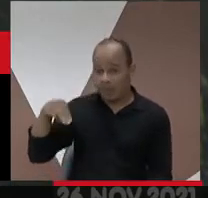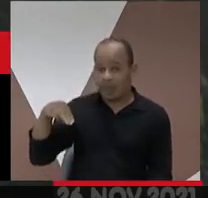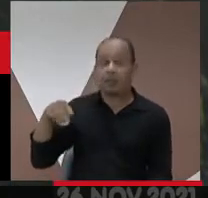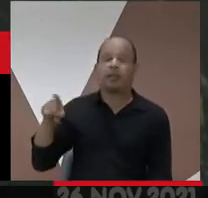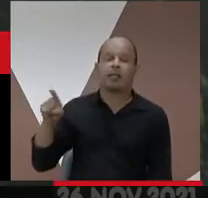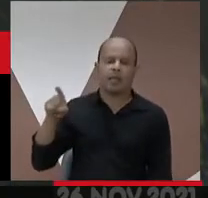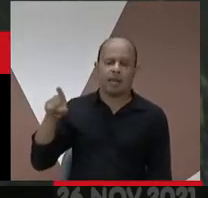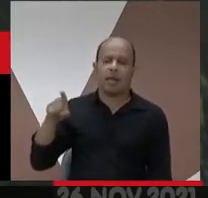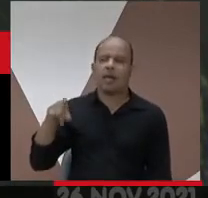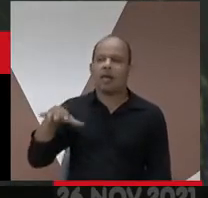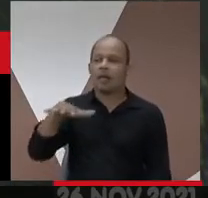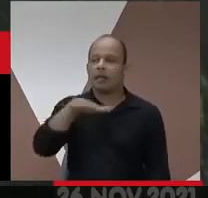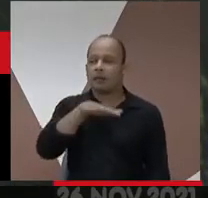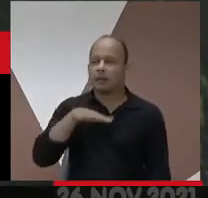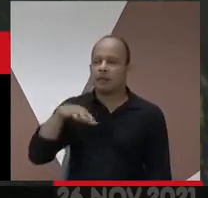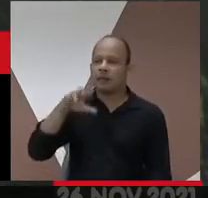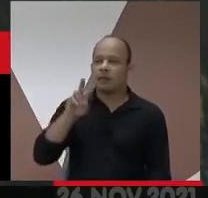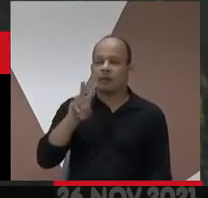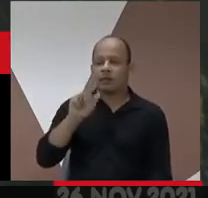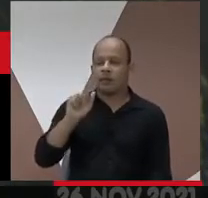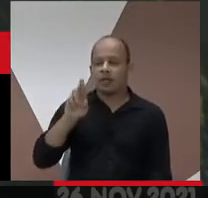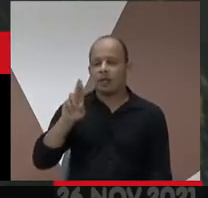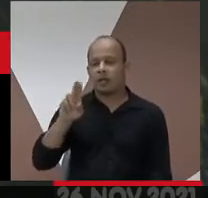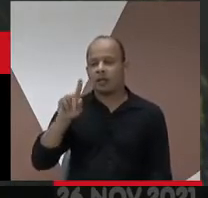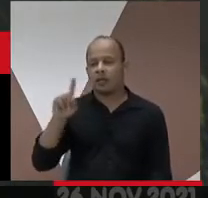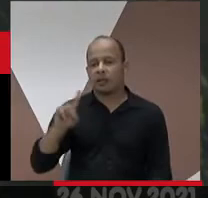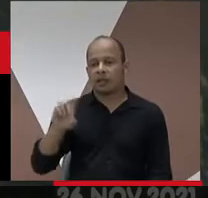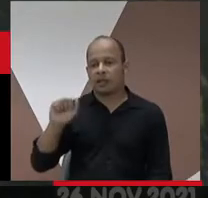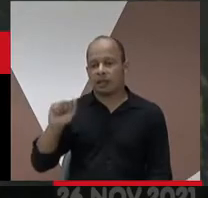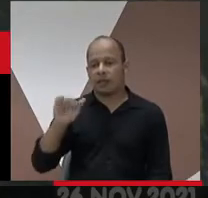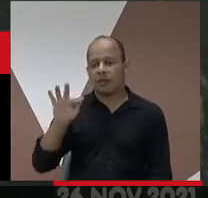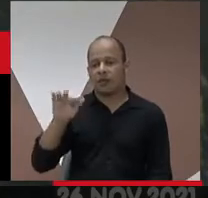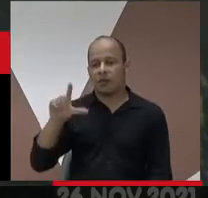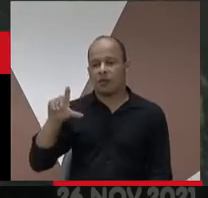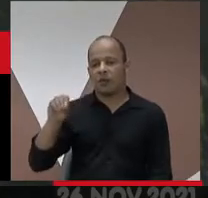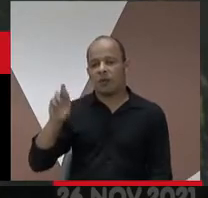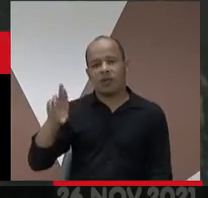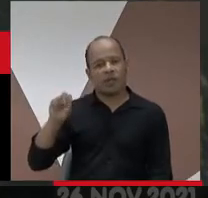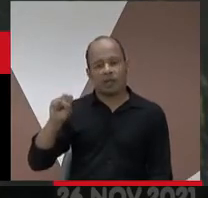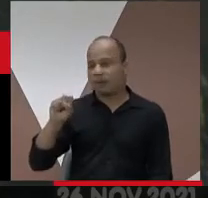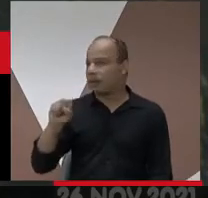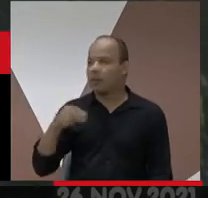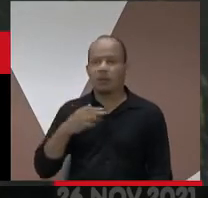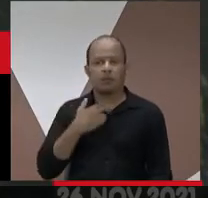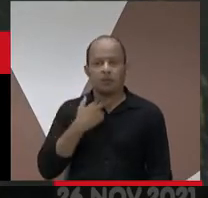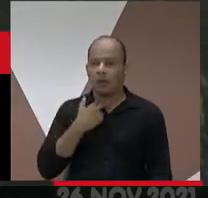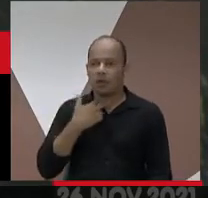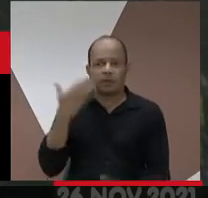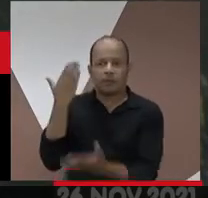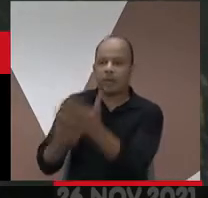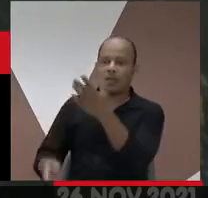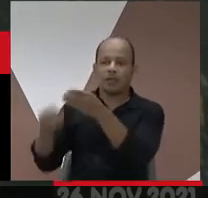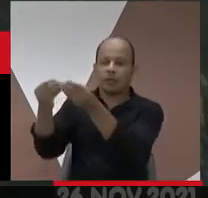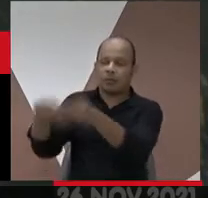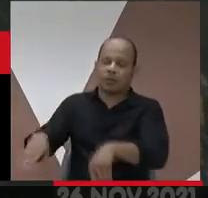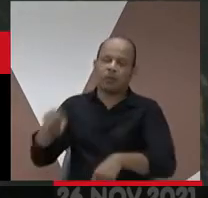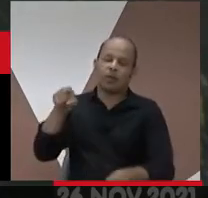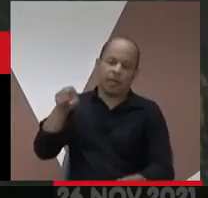Flores, super importante, a gente não pode deixar perder isso também. É difícil, né? Mas